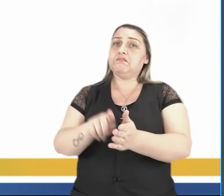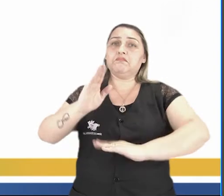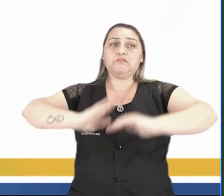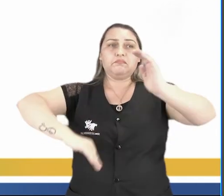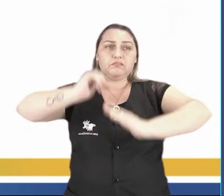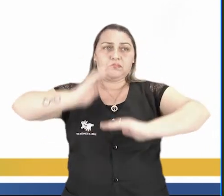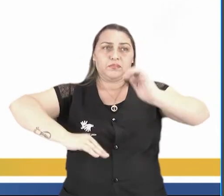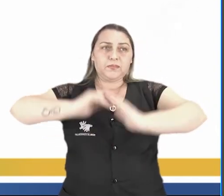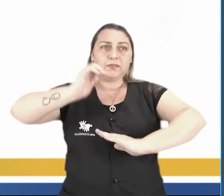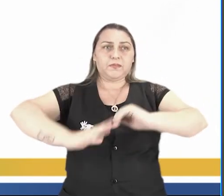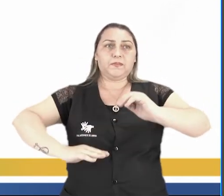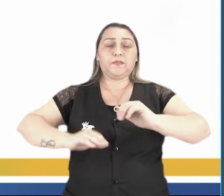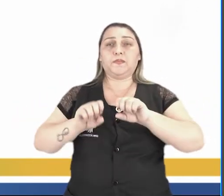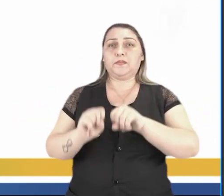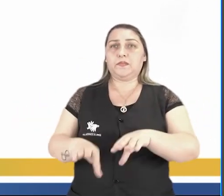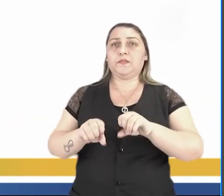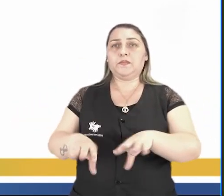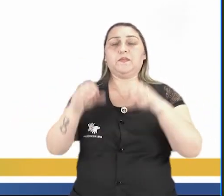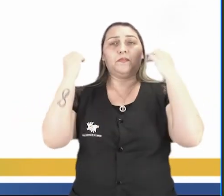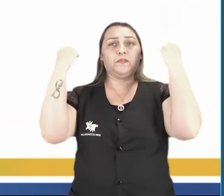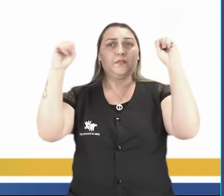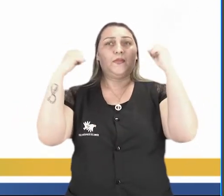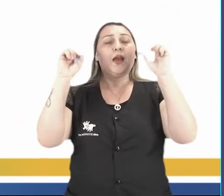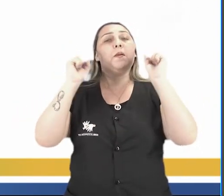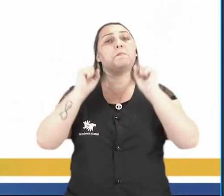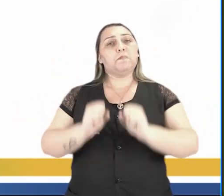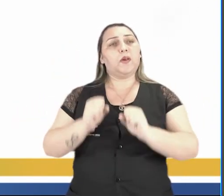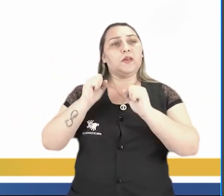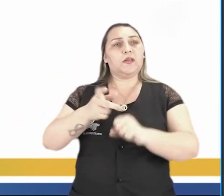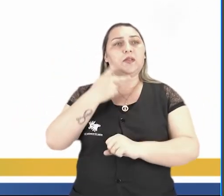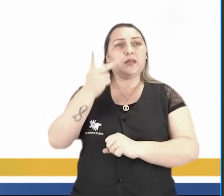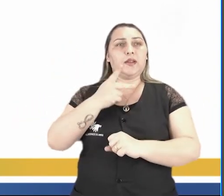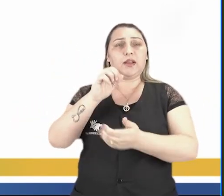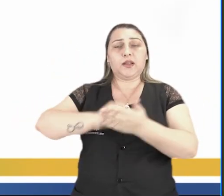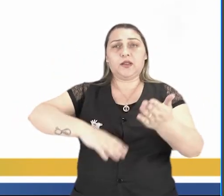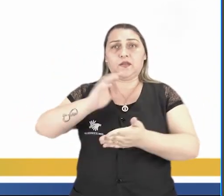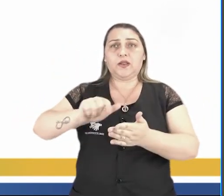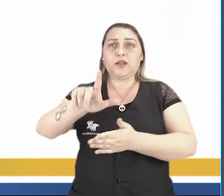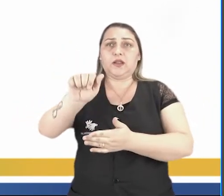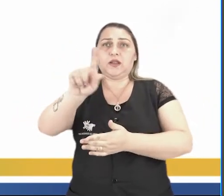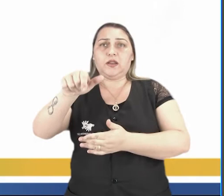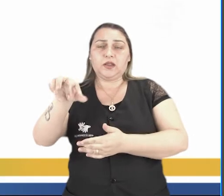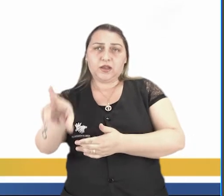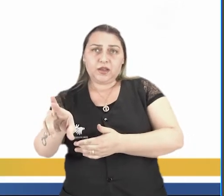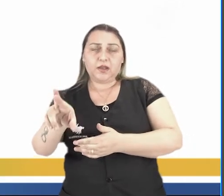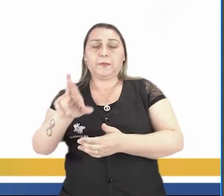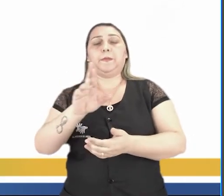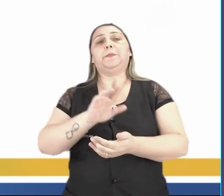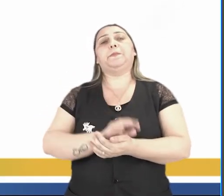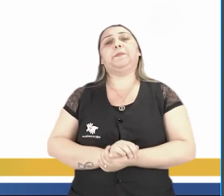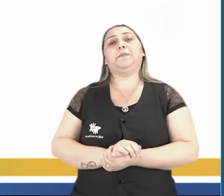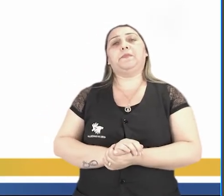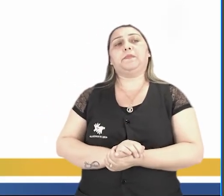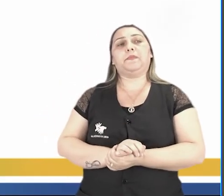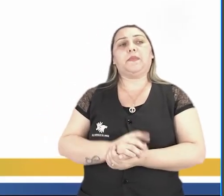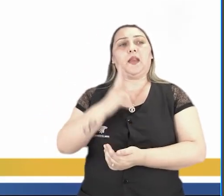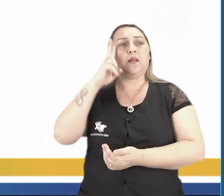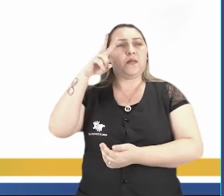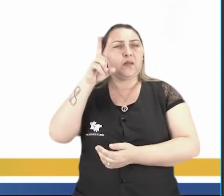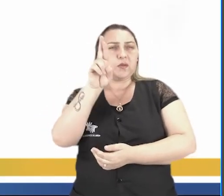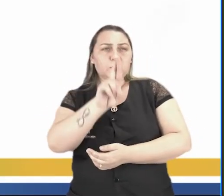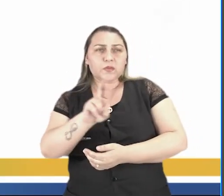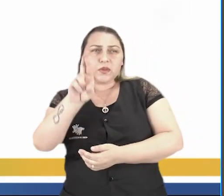profissional na área do ensino e educação física, pode-se dizer que as atividades de lazer são